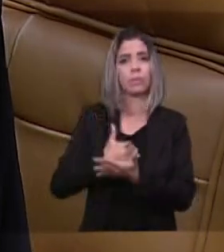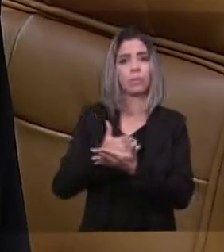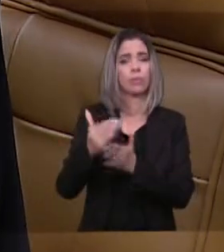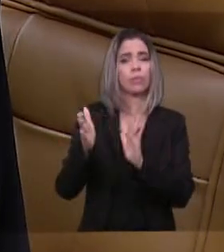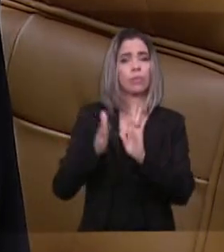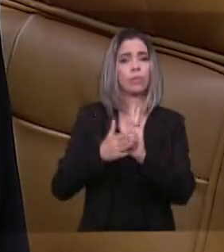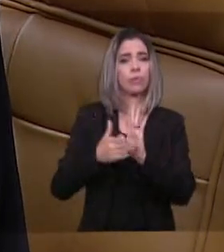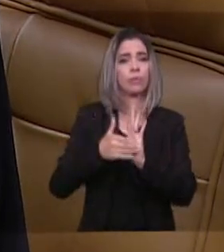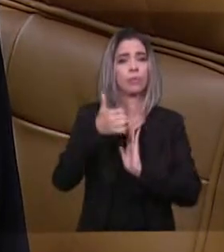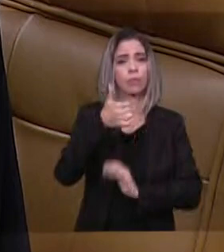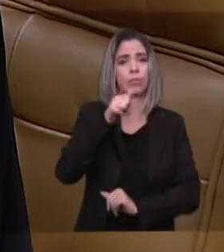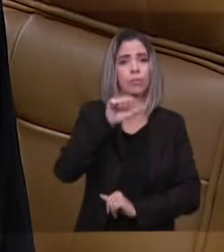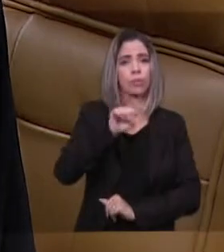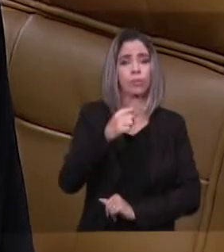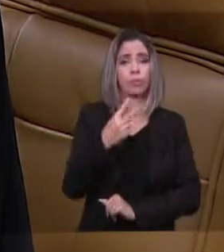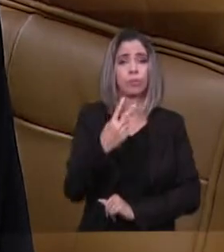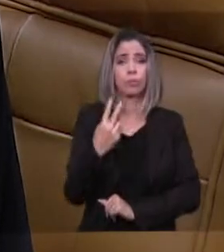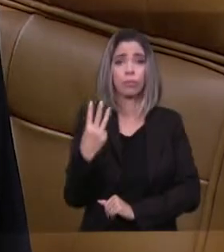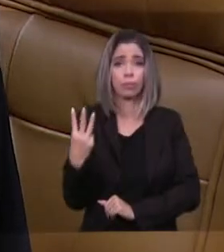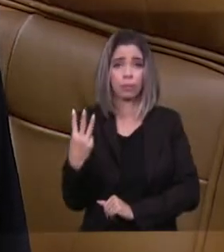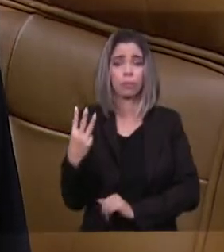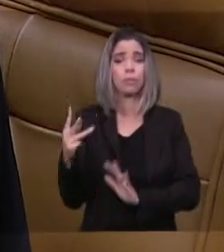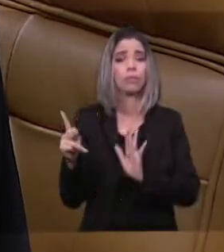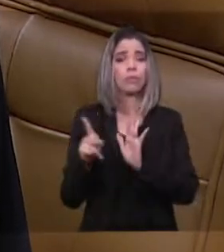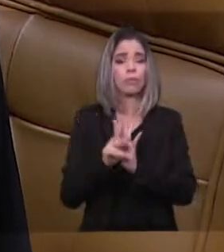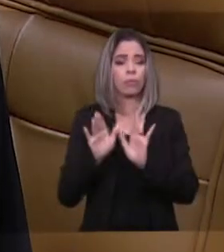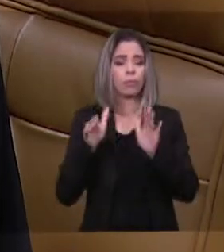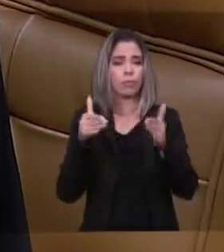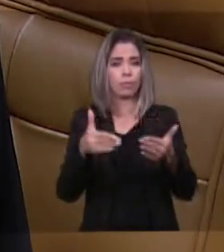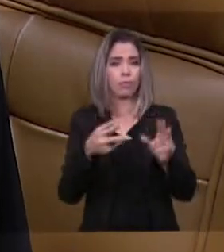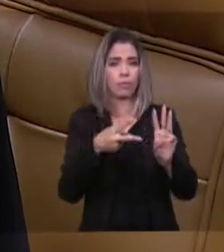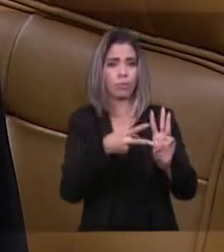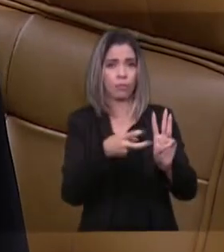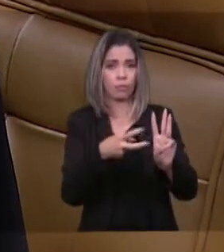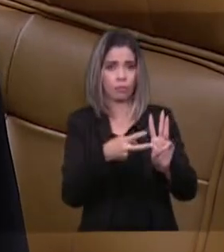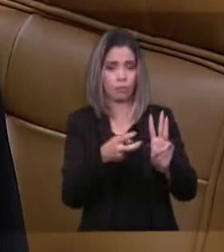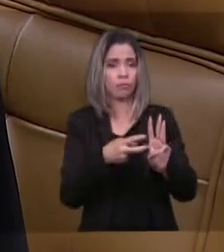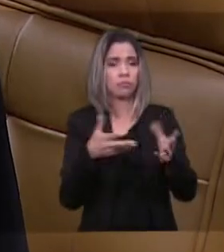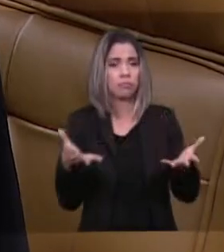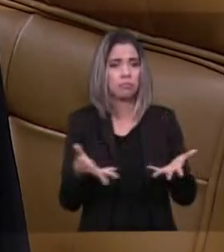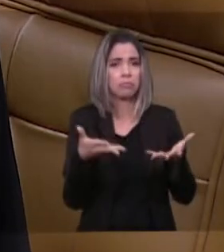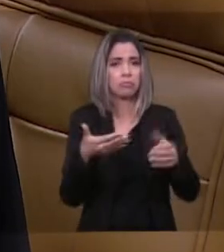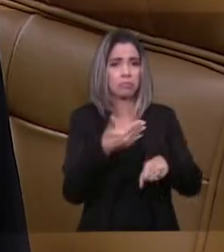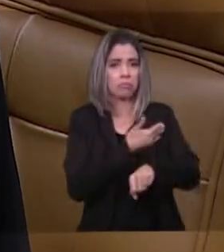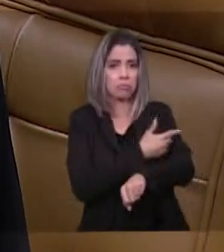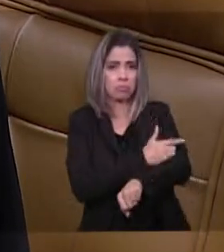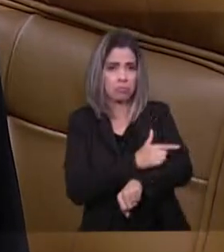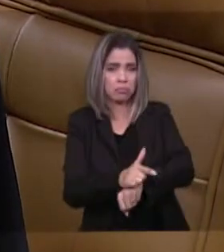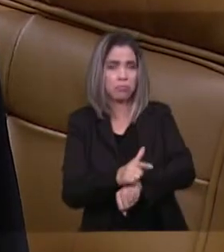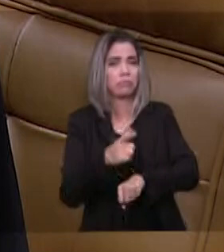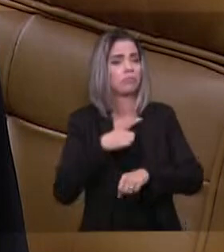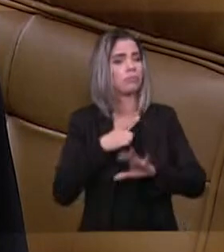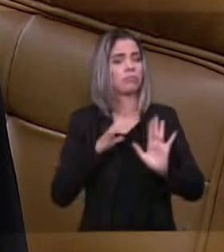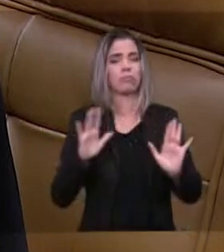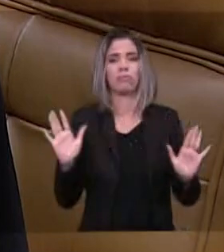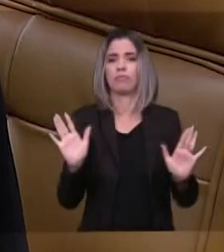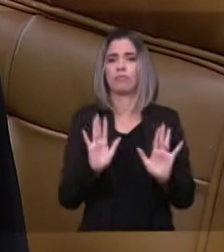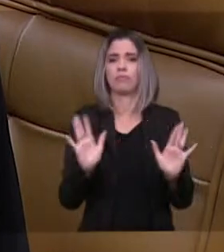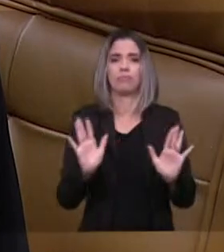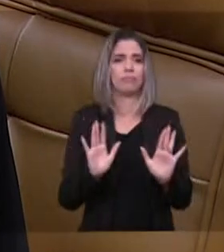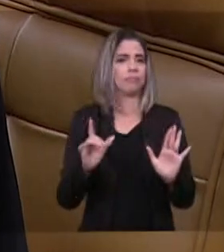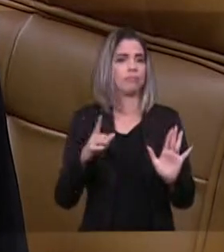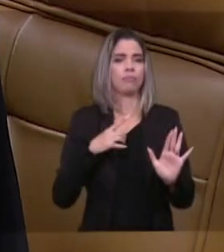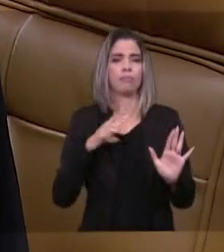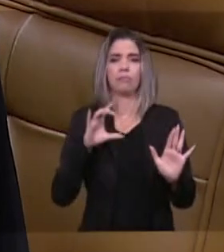proposta, datada de 1823, para a civilização dos índios bravos, pleiteava que se fizesse justiça,